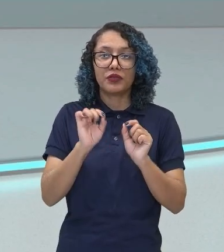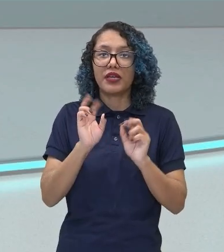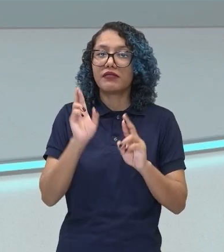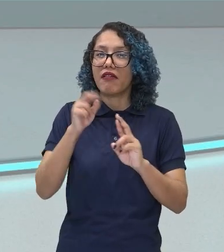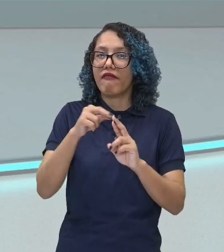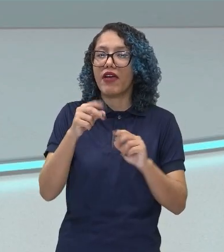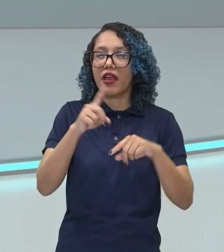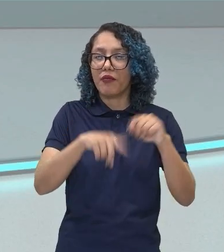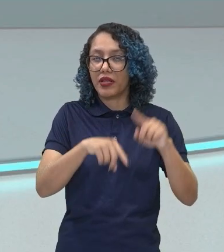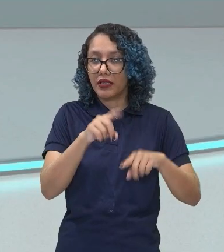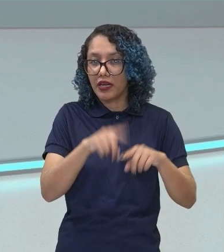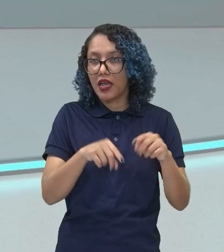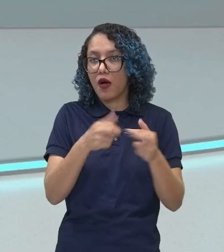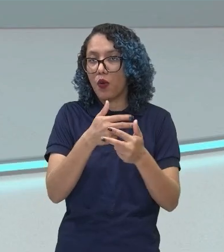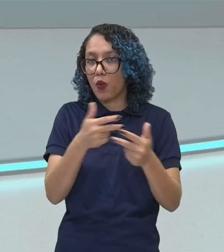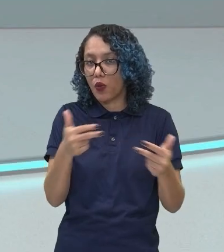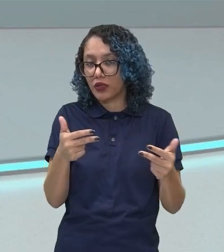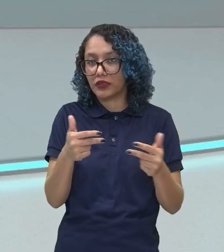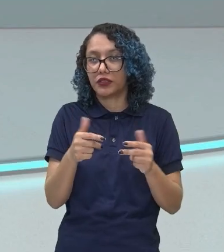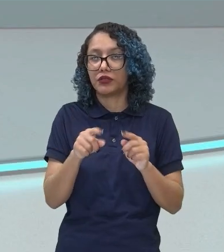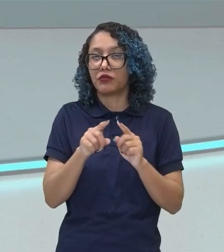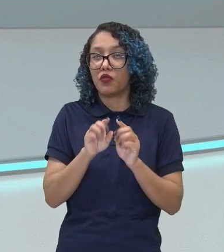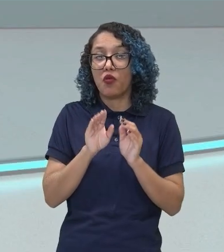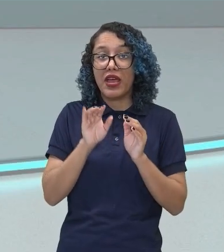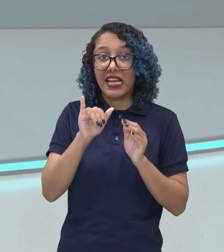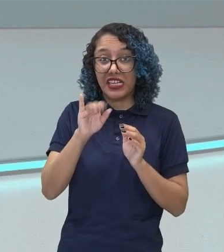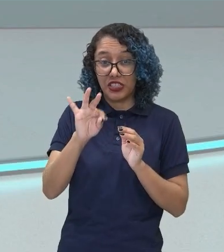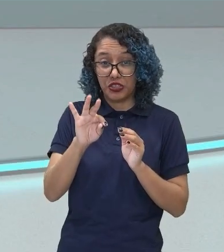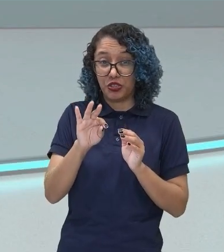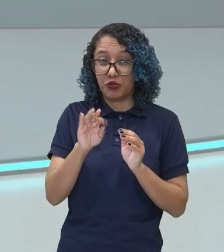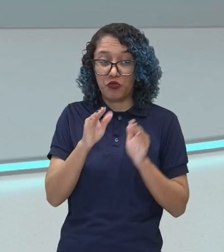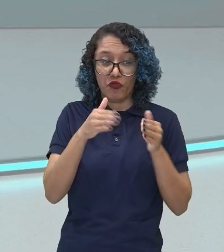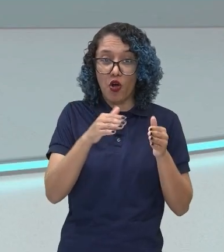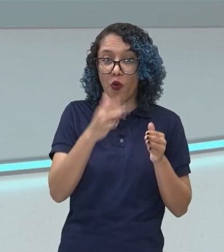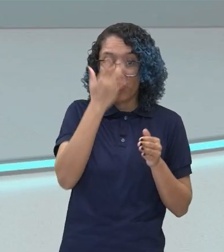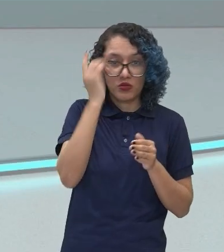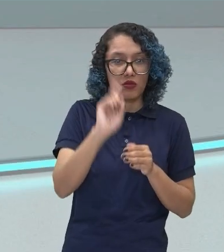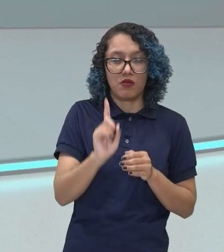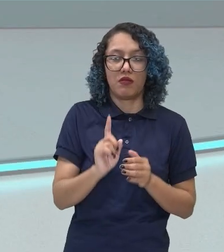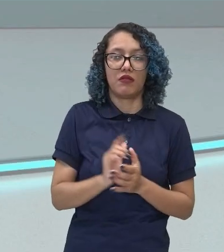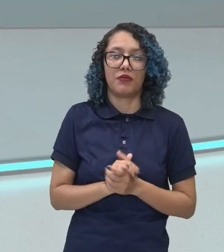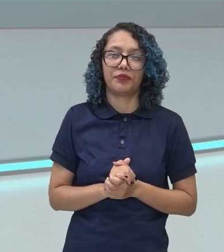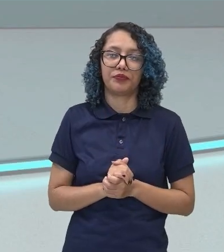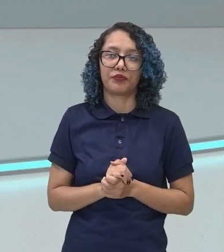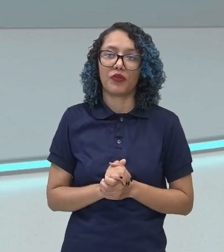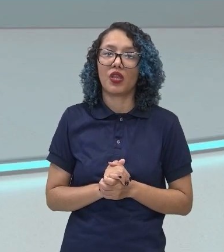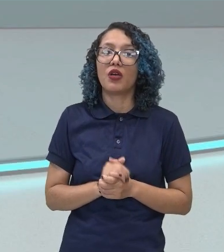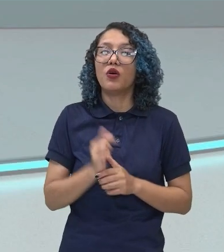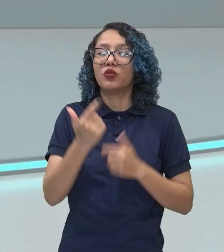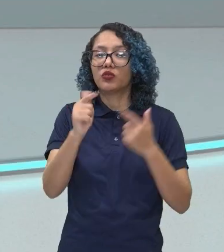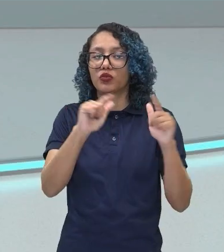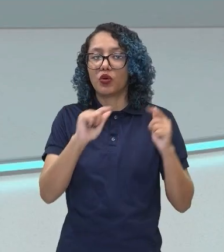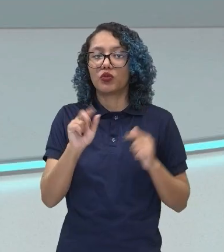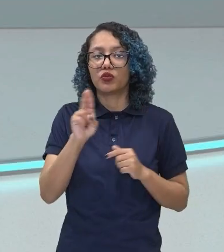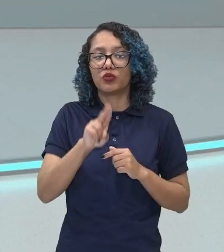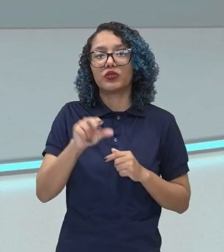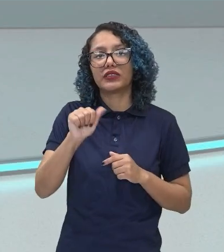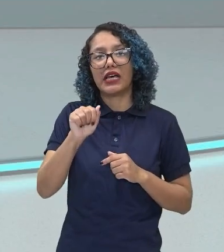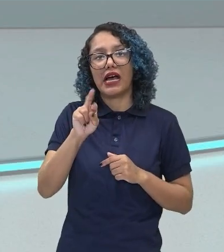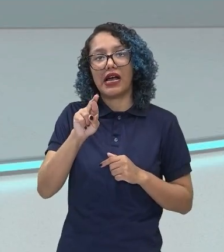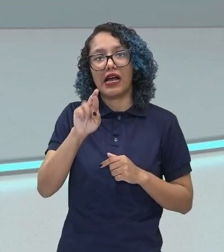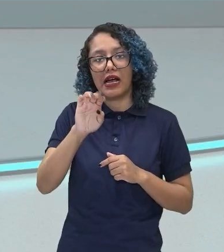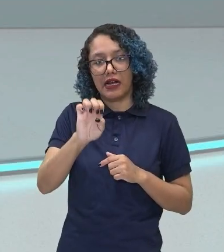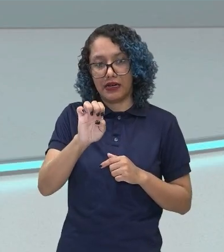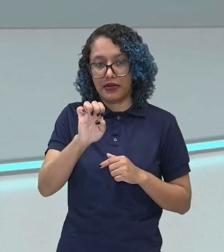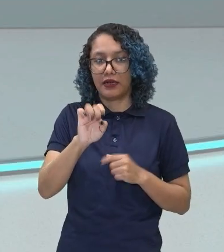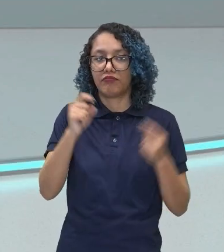coisas e objetos, nunca para pessoas, tá? E aí as outras todas eu vou utilizar o verbo to be, né? A forma are, que é a sua